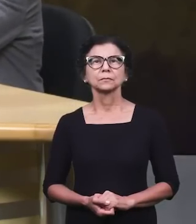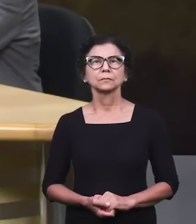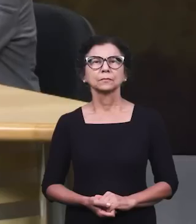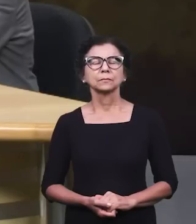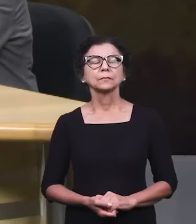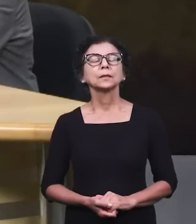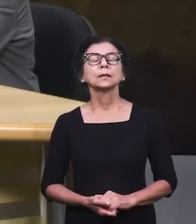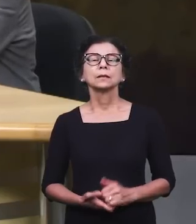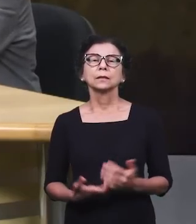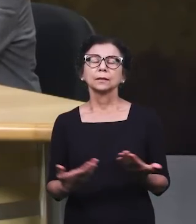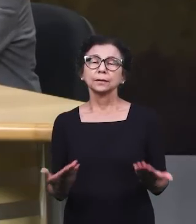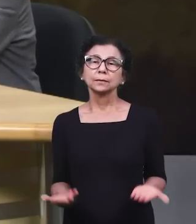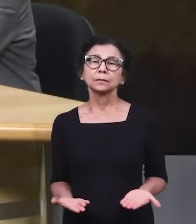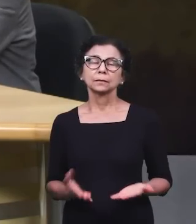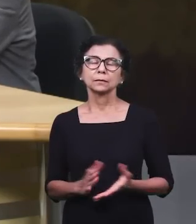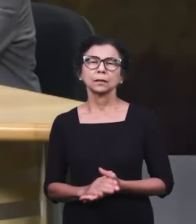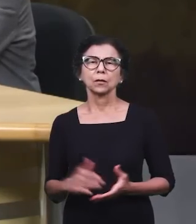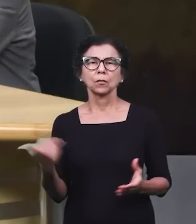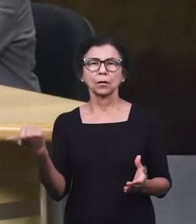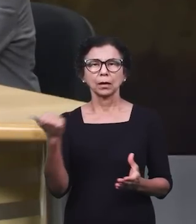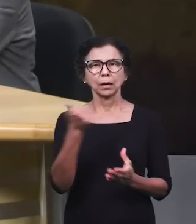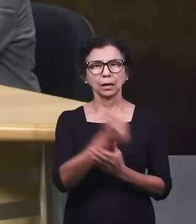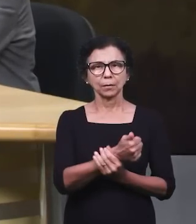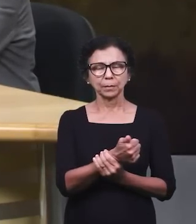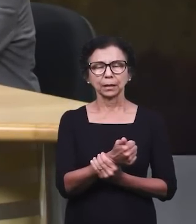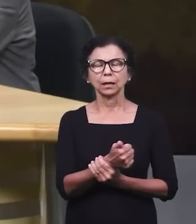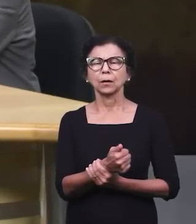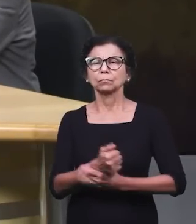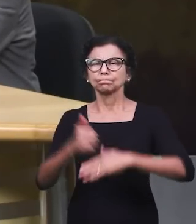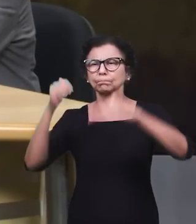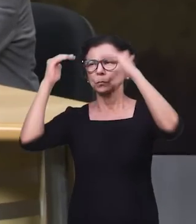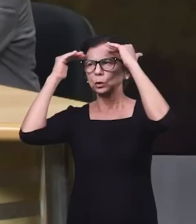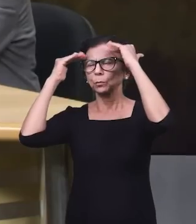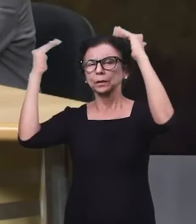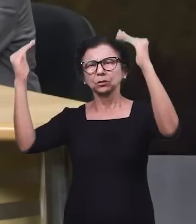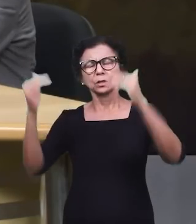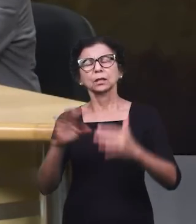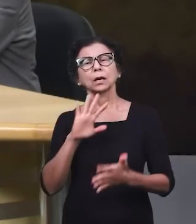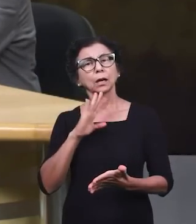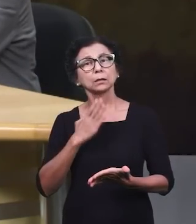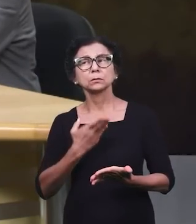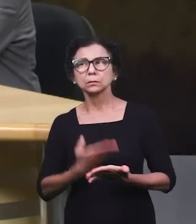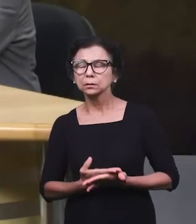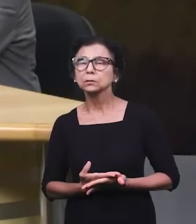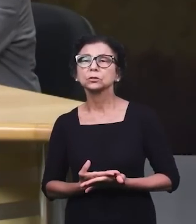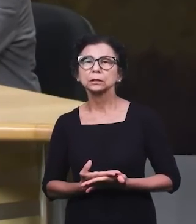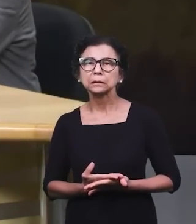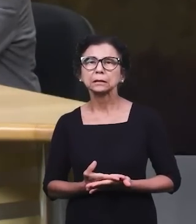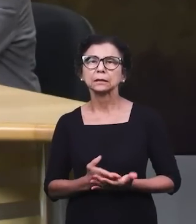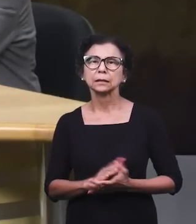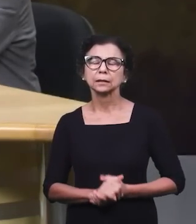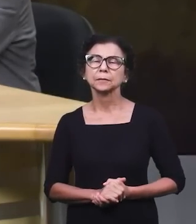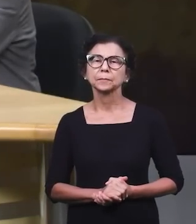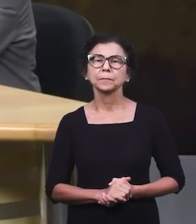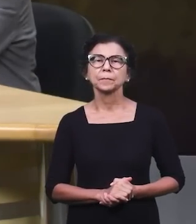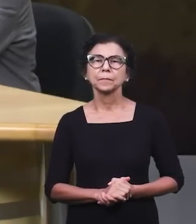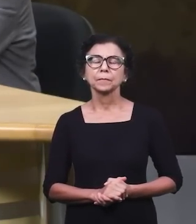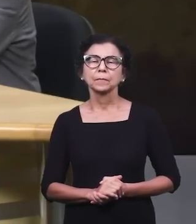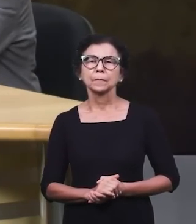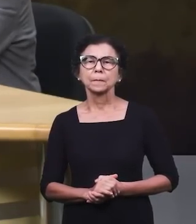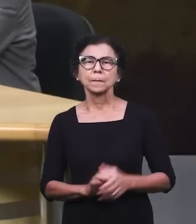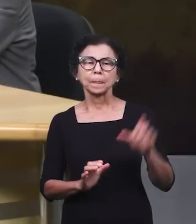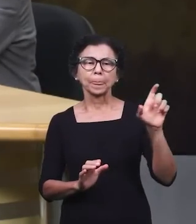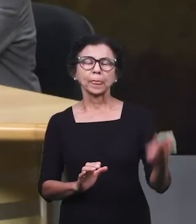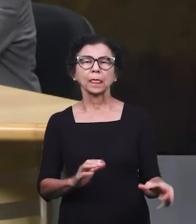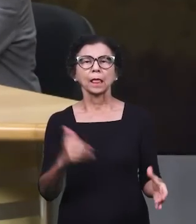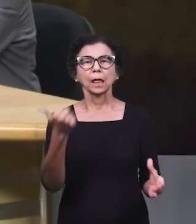Essa capacidade de Abraão de obedecer é realmente impressionante, né? Como vocês abordaram, sai da tua terra. Então,